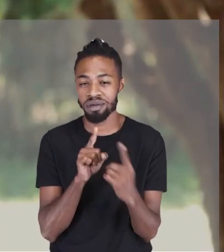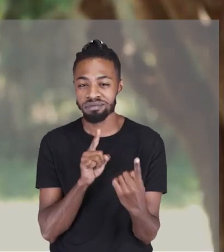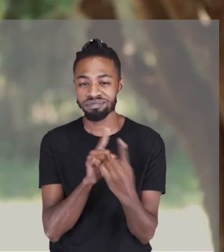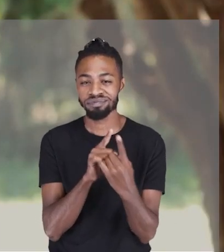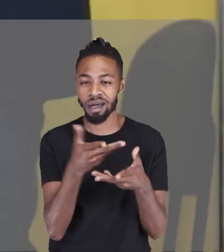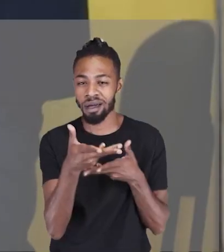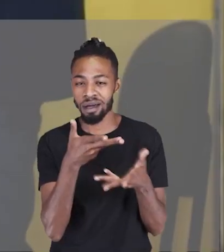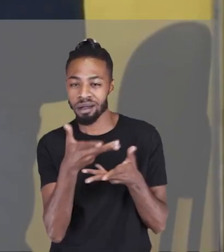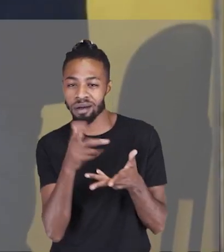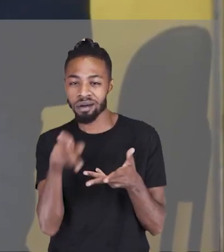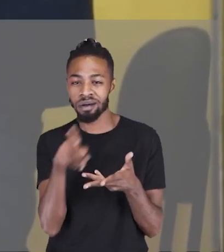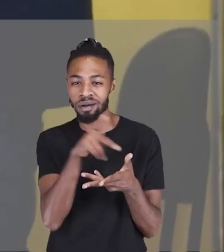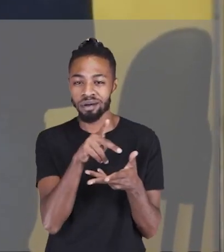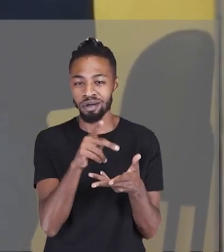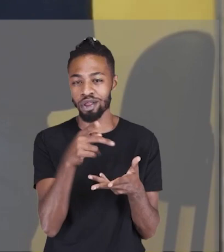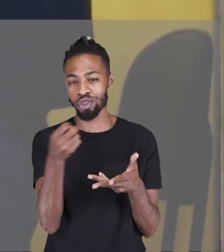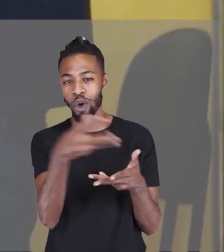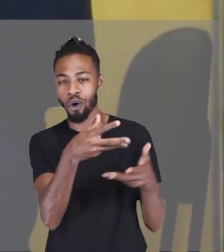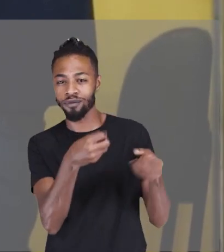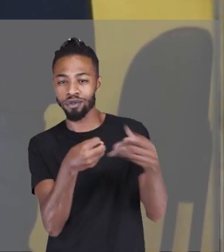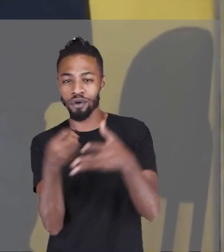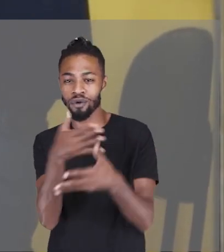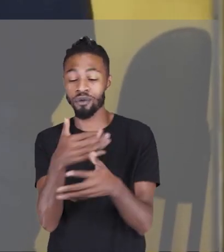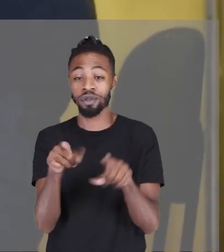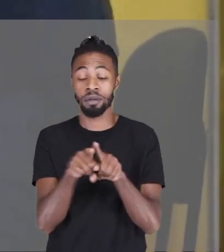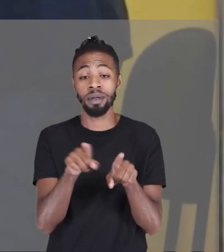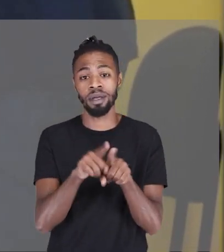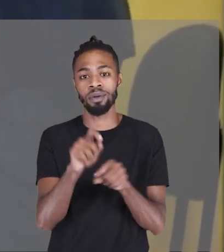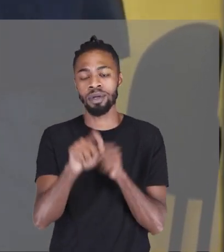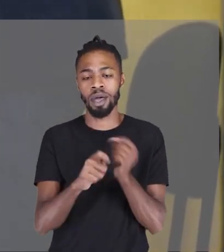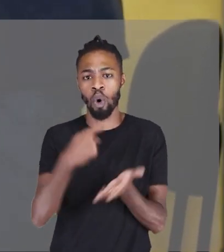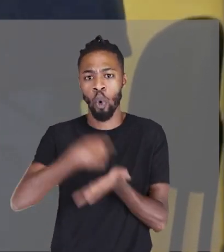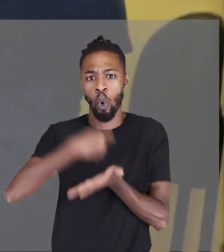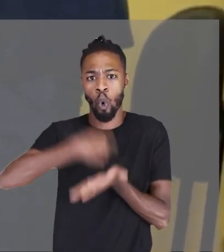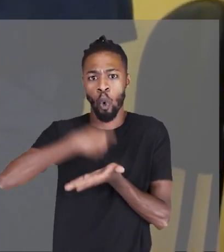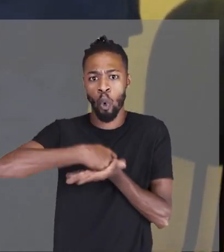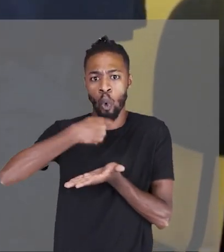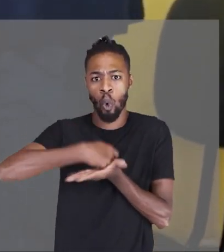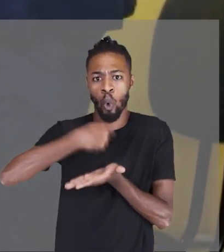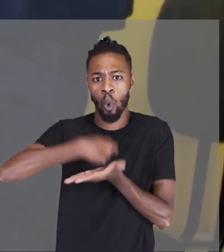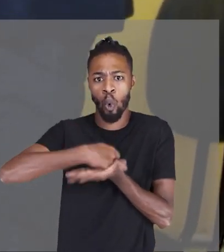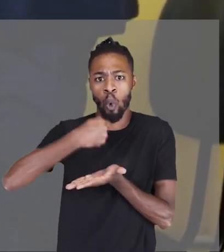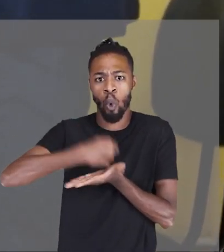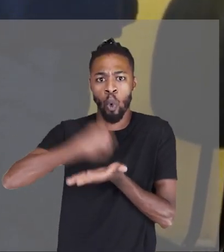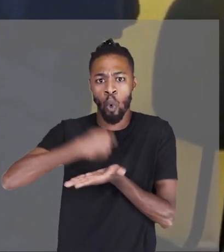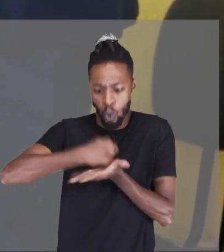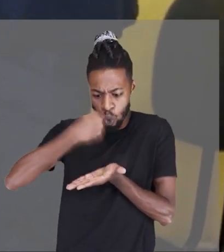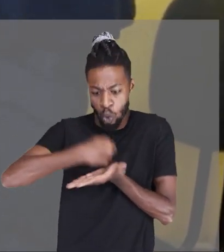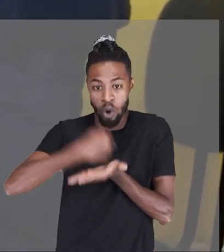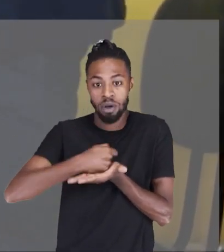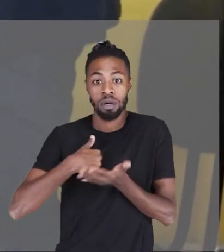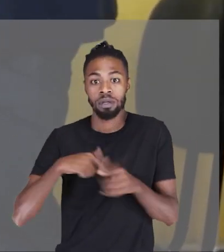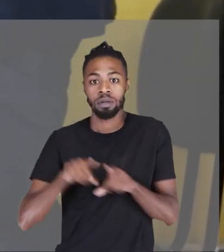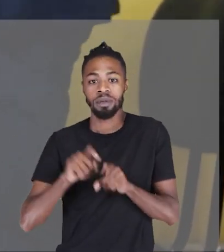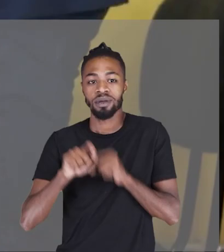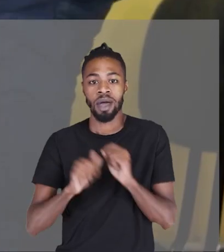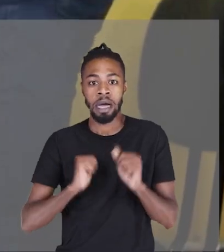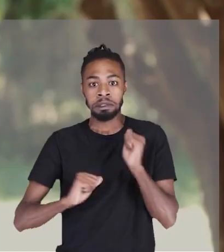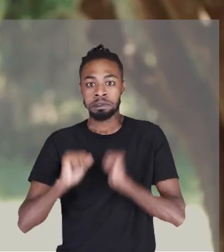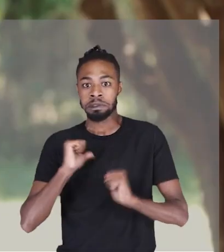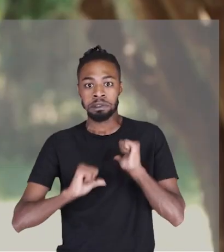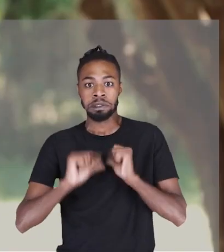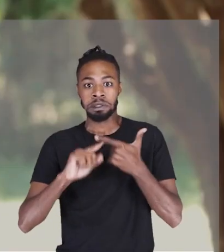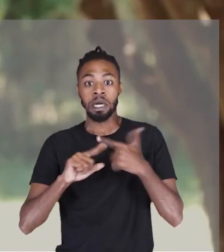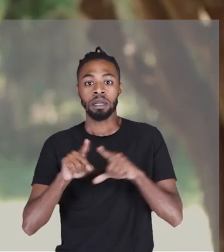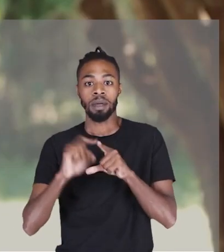estratégias de estudo e de relação com os professores e com os demais alunos em função desse desempenho. Essa cobrança começa a ficar cada vez mais forte